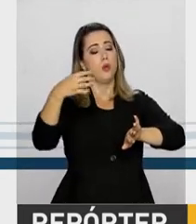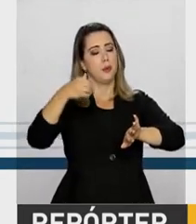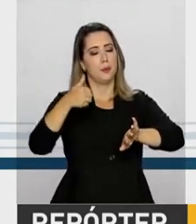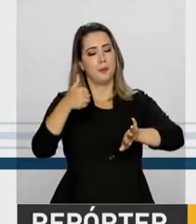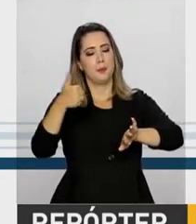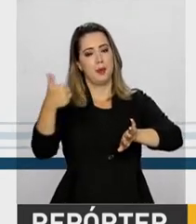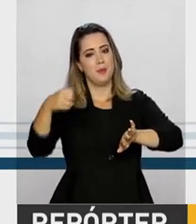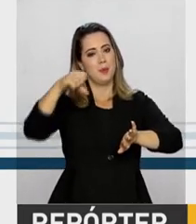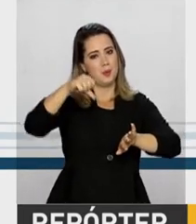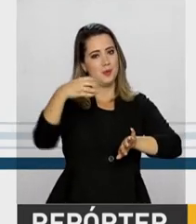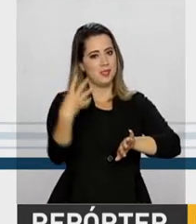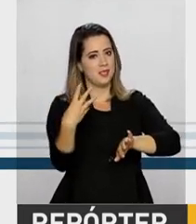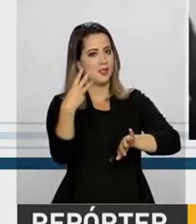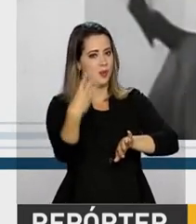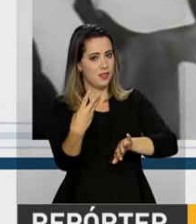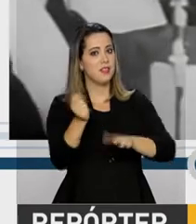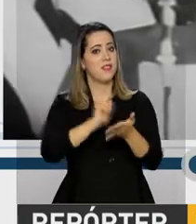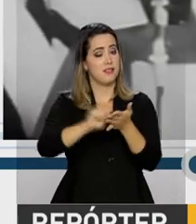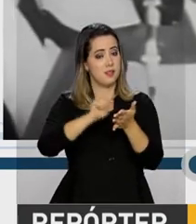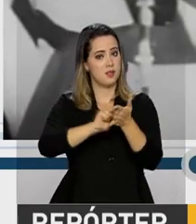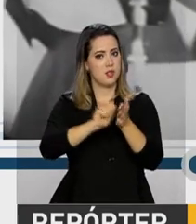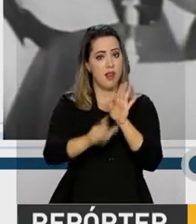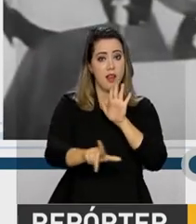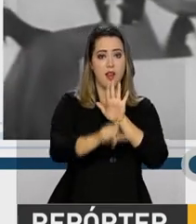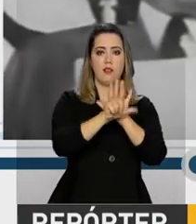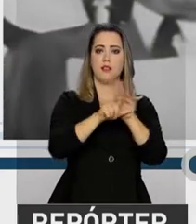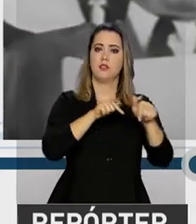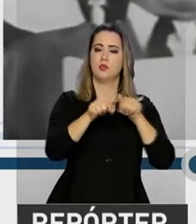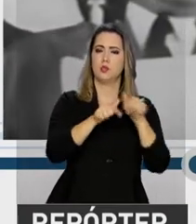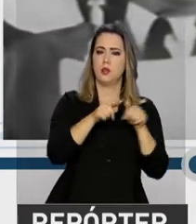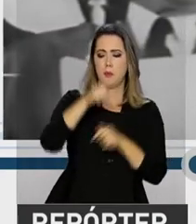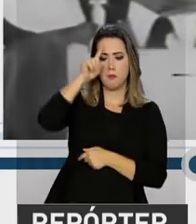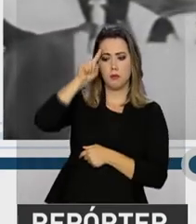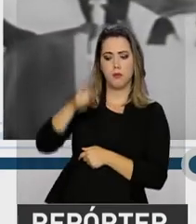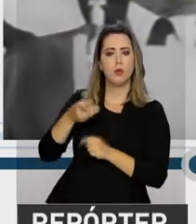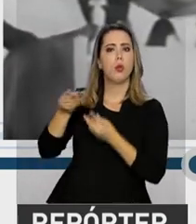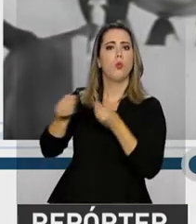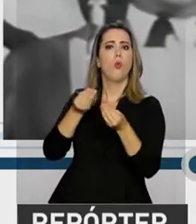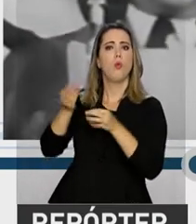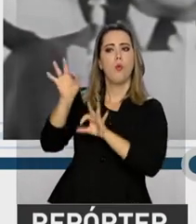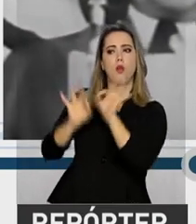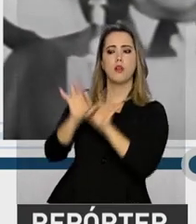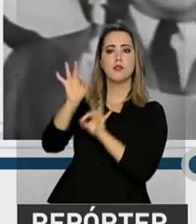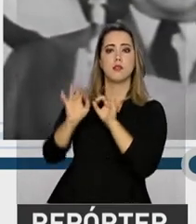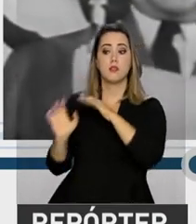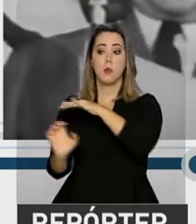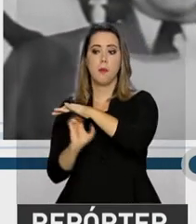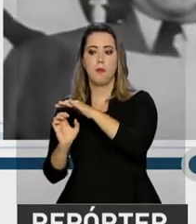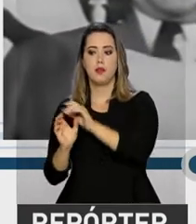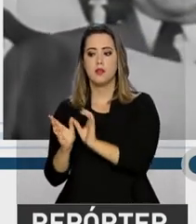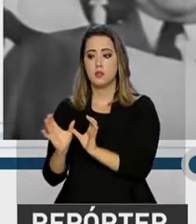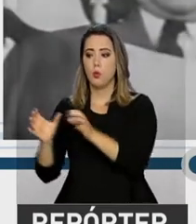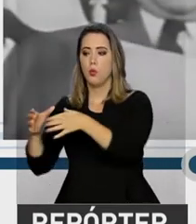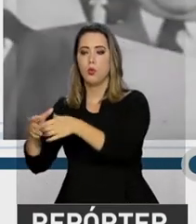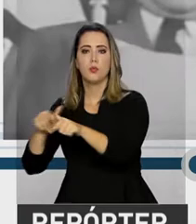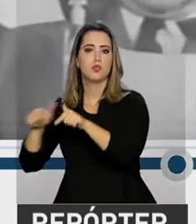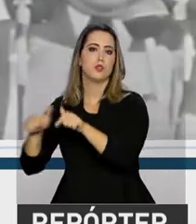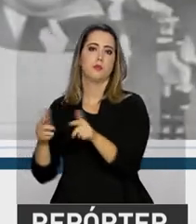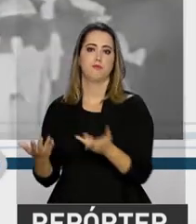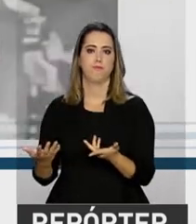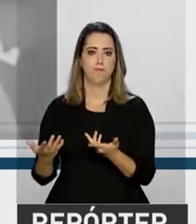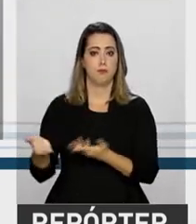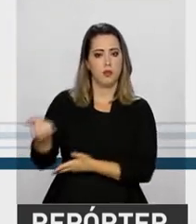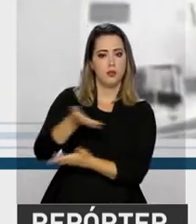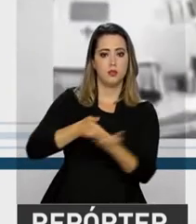Getúlio Vargas assinou a Consolidação das Leis do Trabalho, ditando as regras da relação entre patrão e empregado. De lá para cá,